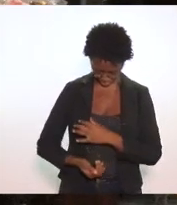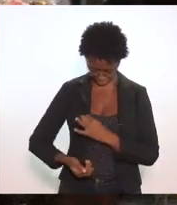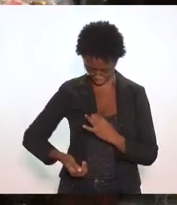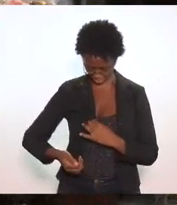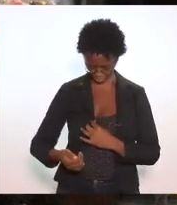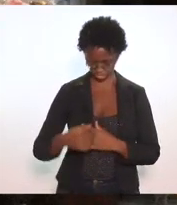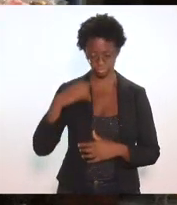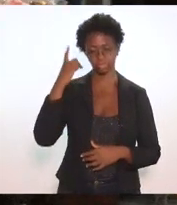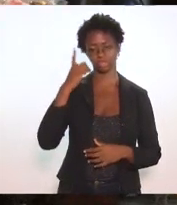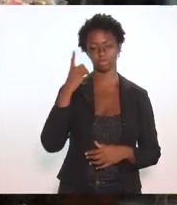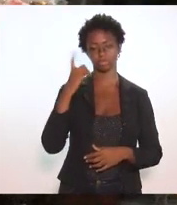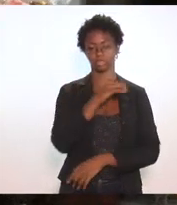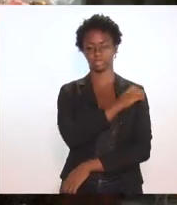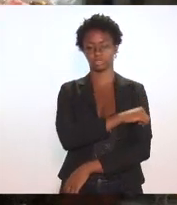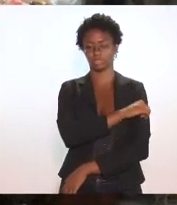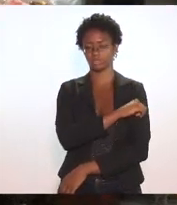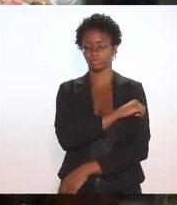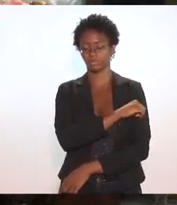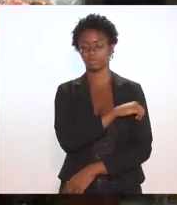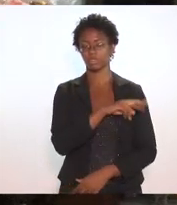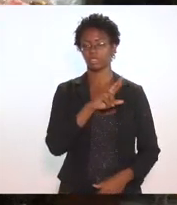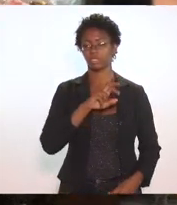Deputada enfermeira Rejane.